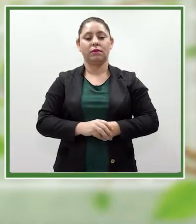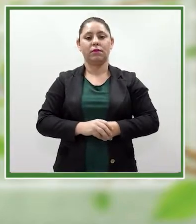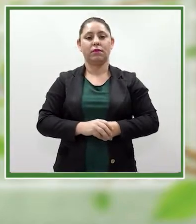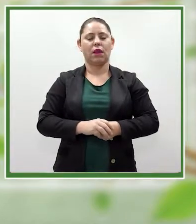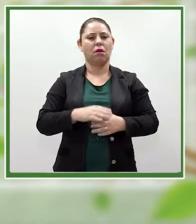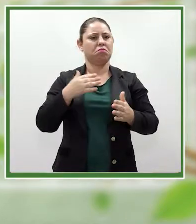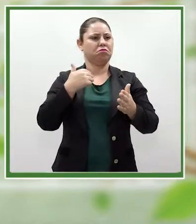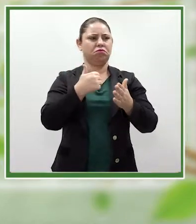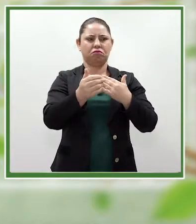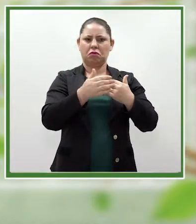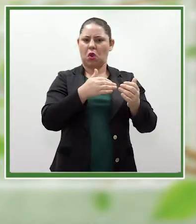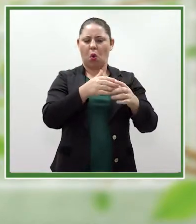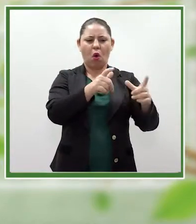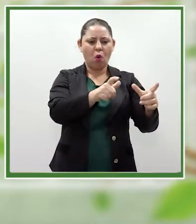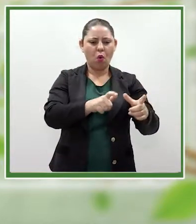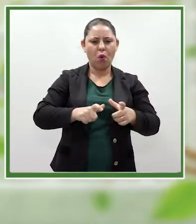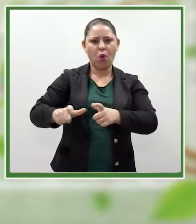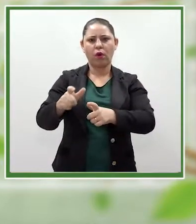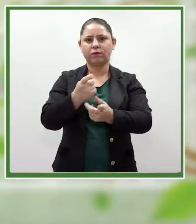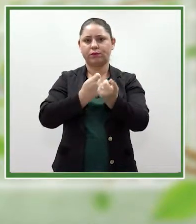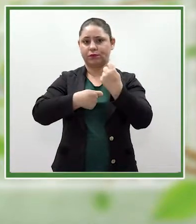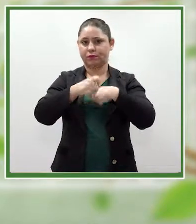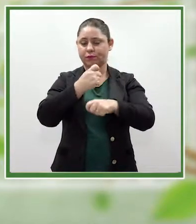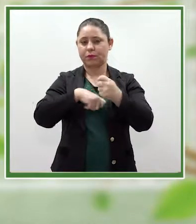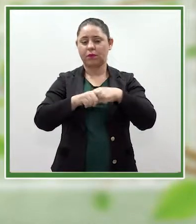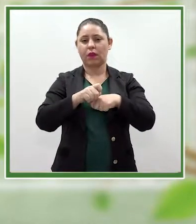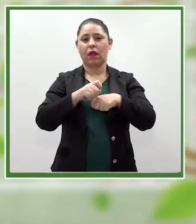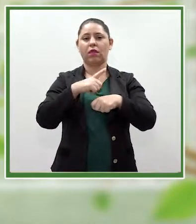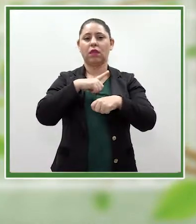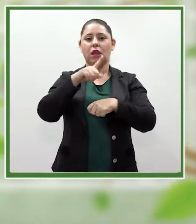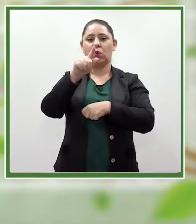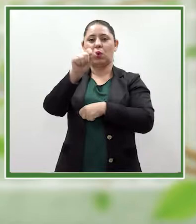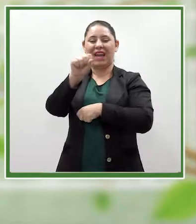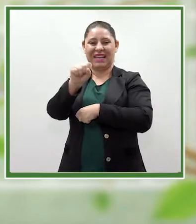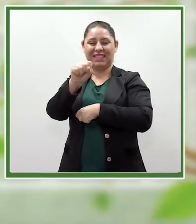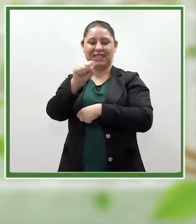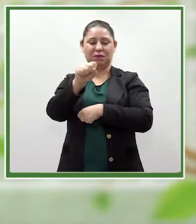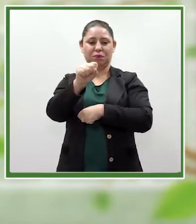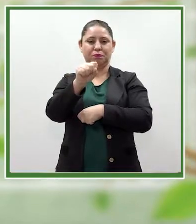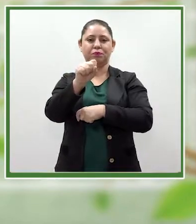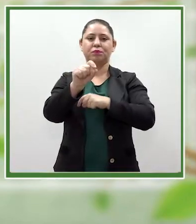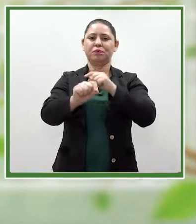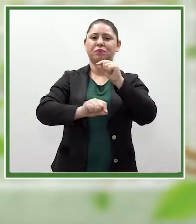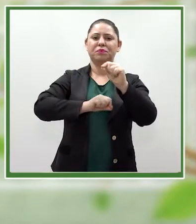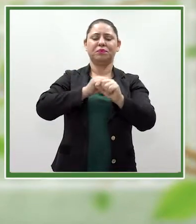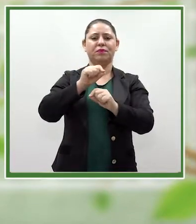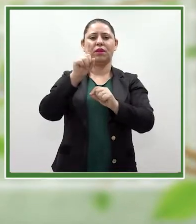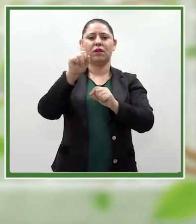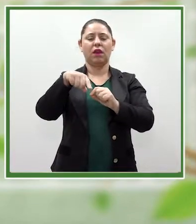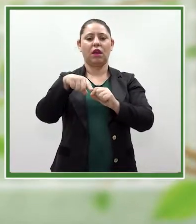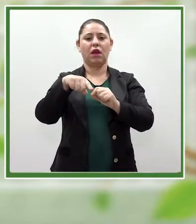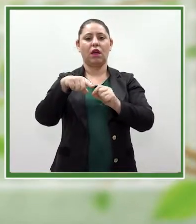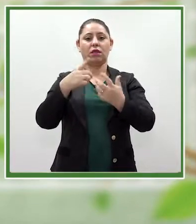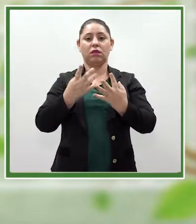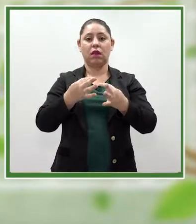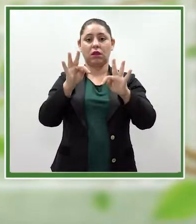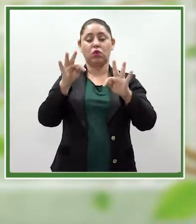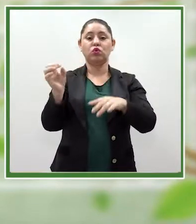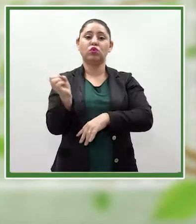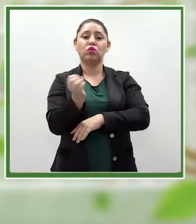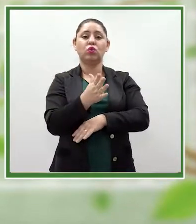situação de qualquer setor da economia emitindo gases de efeito estufa, na verdade,